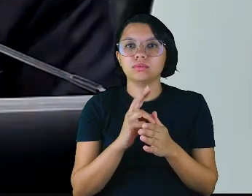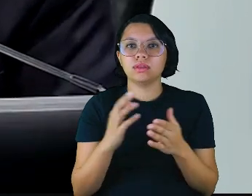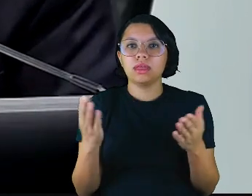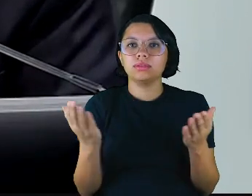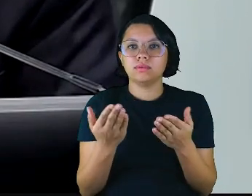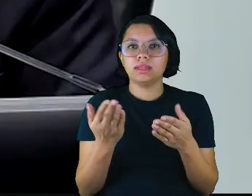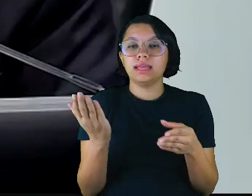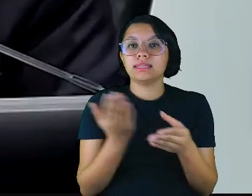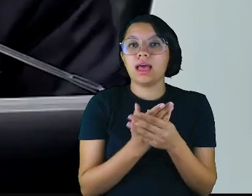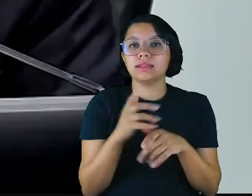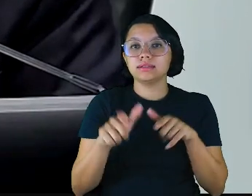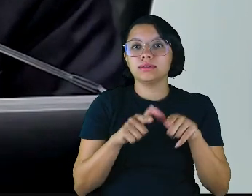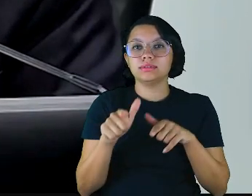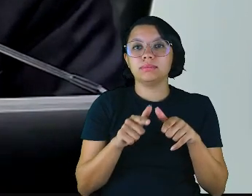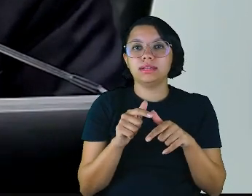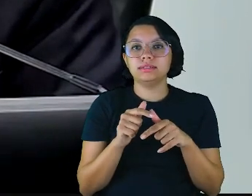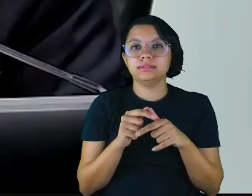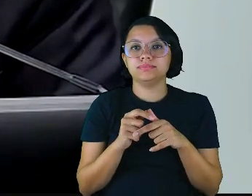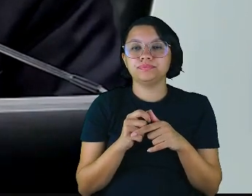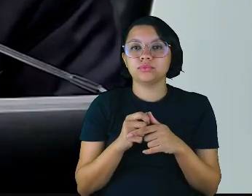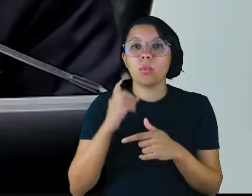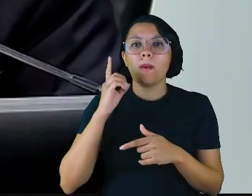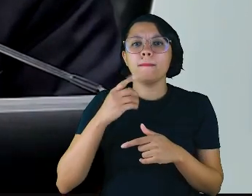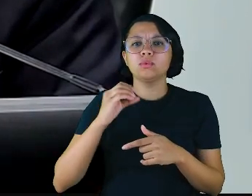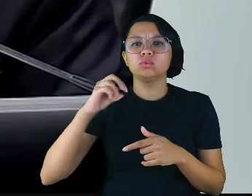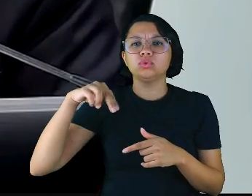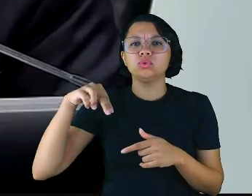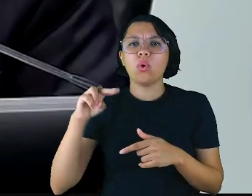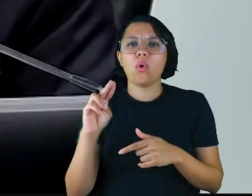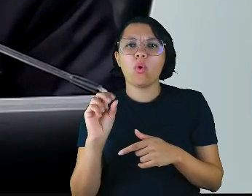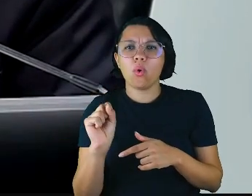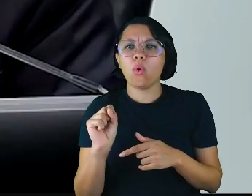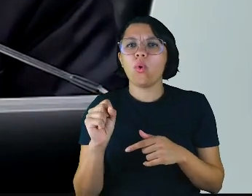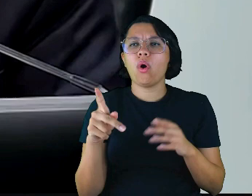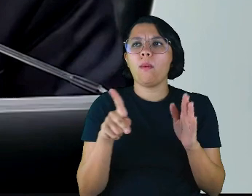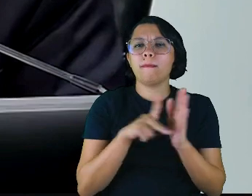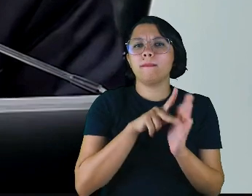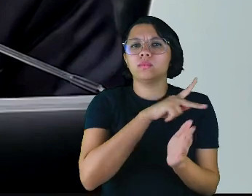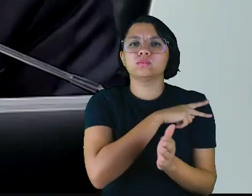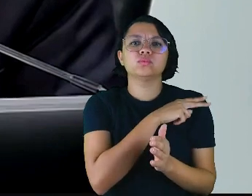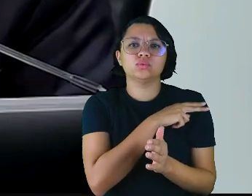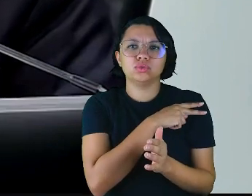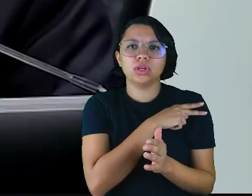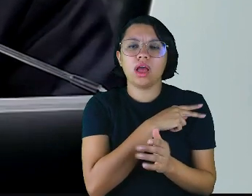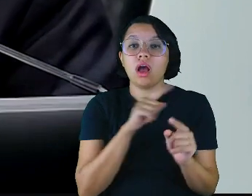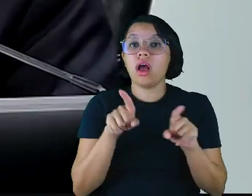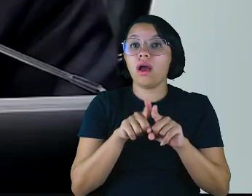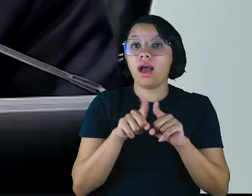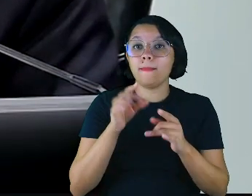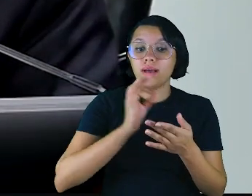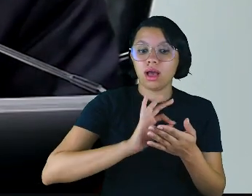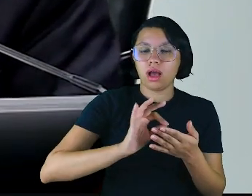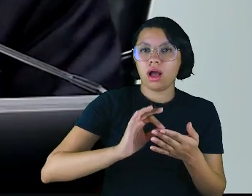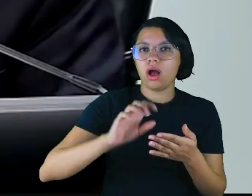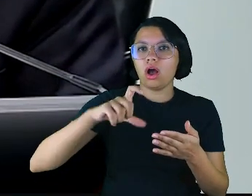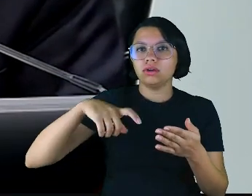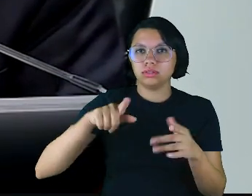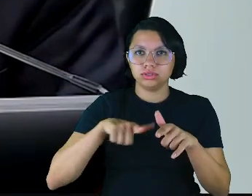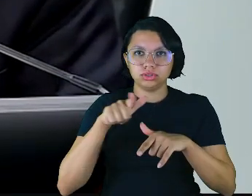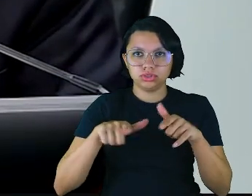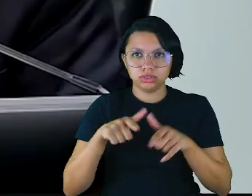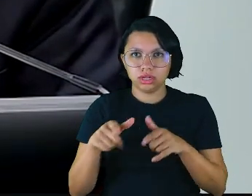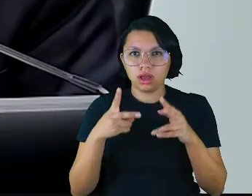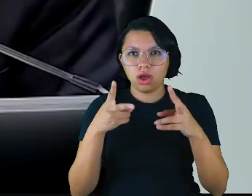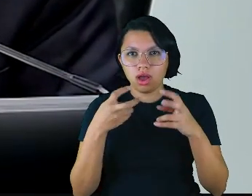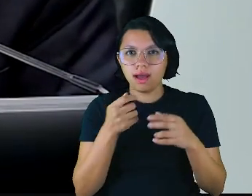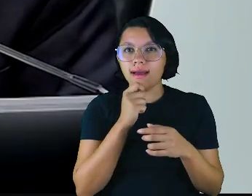resultado nessa ação trabalhista, né, com a imposição de ônus ao empregador, além da mera anotação em carteira, deve ser